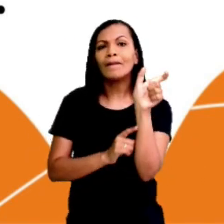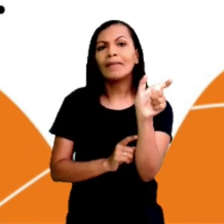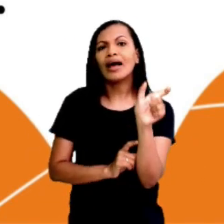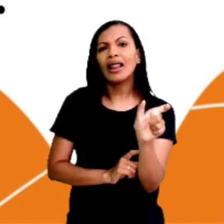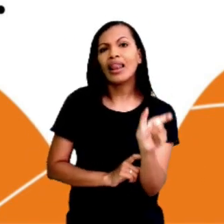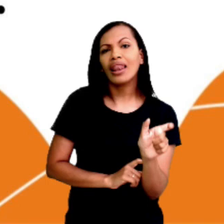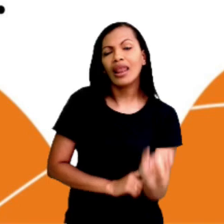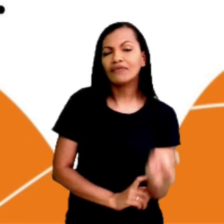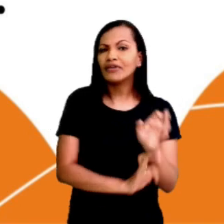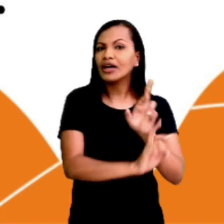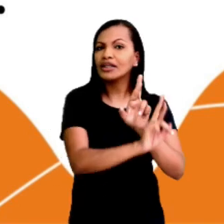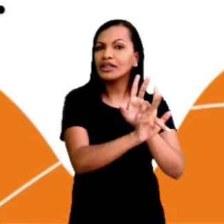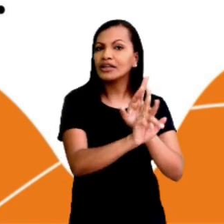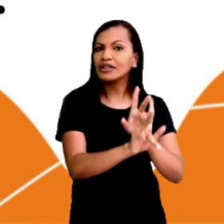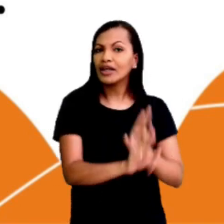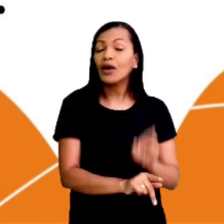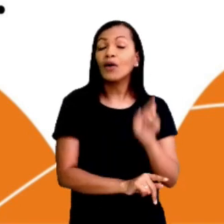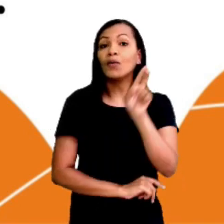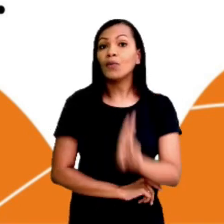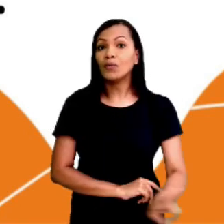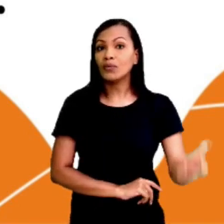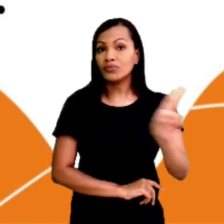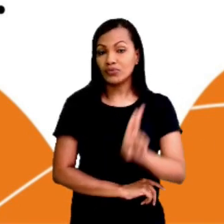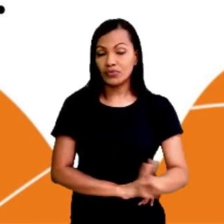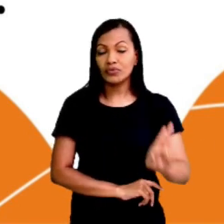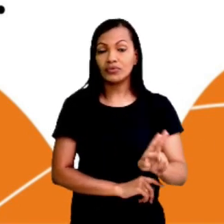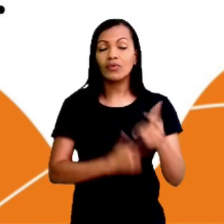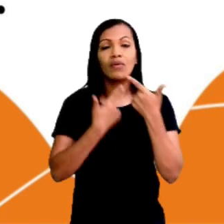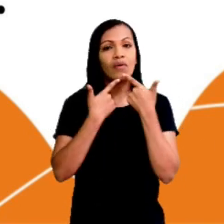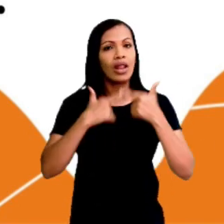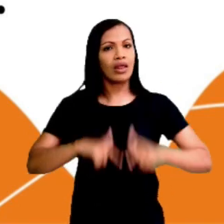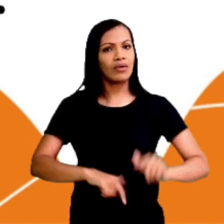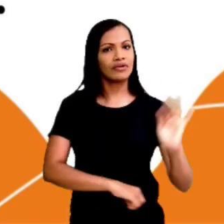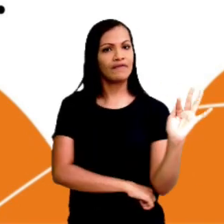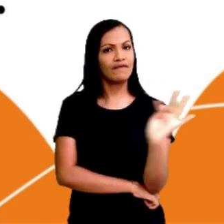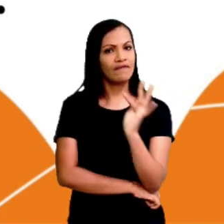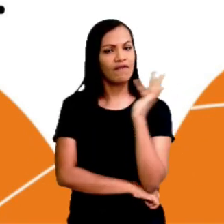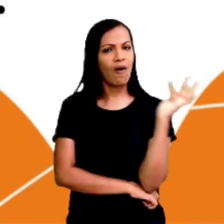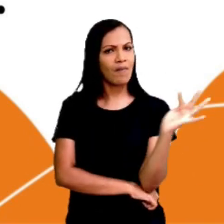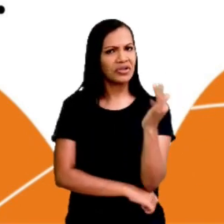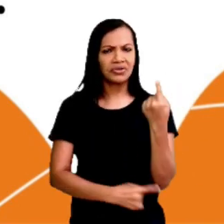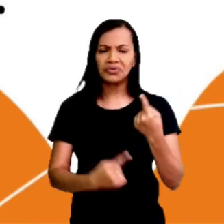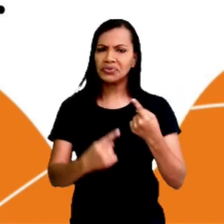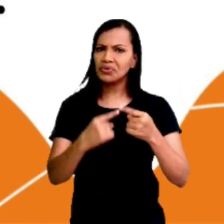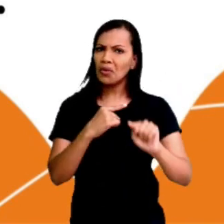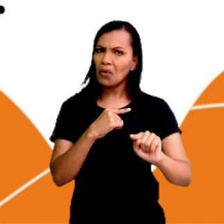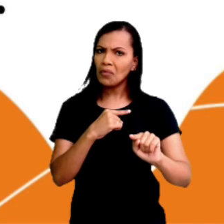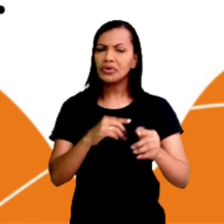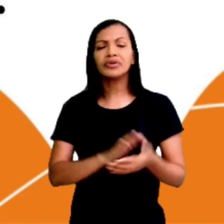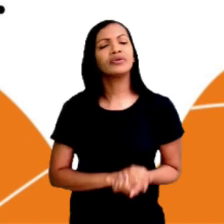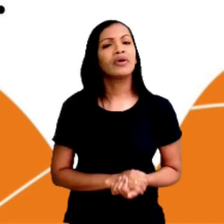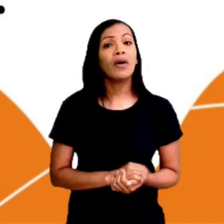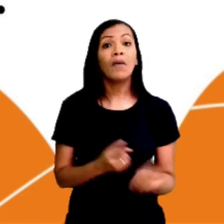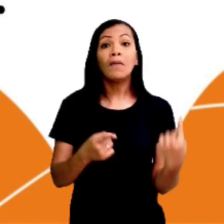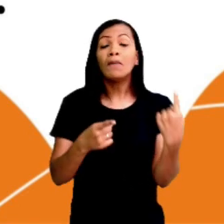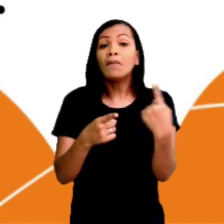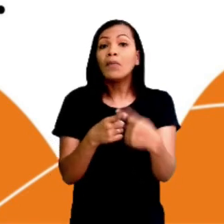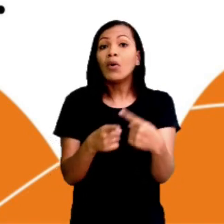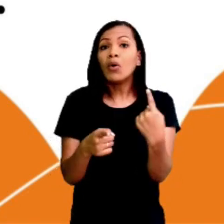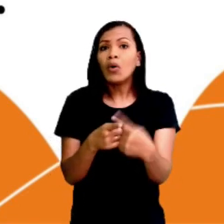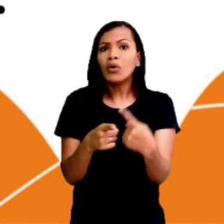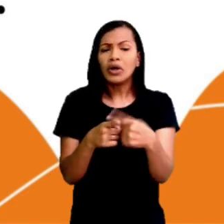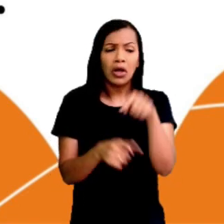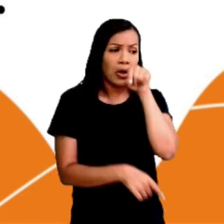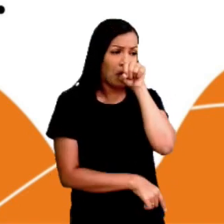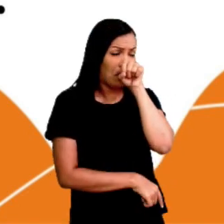estrangeiras pelo uso da linguagem mal inadequada à situação por conta de sua maneira grosseira